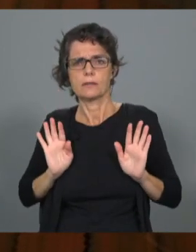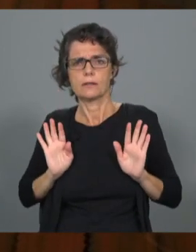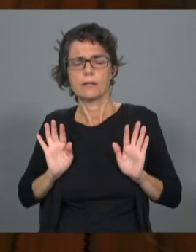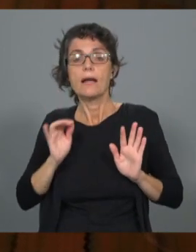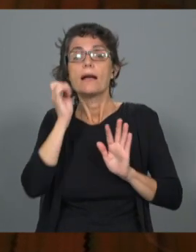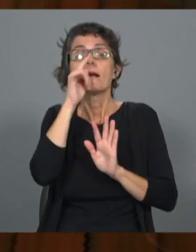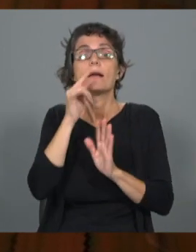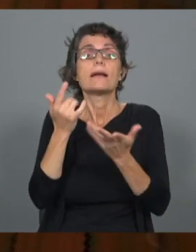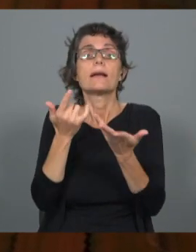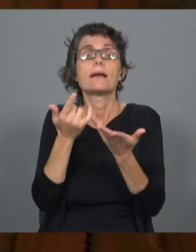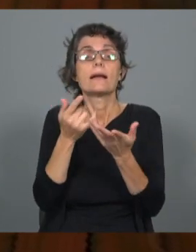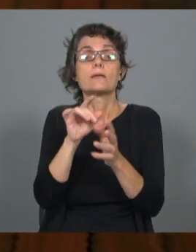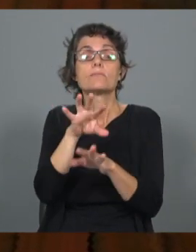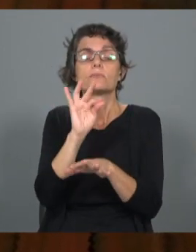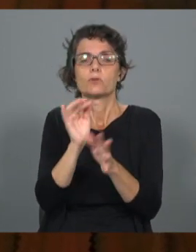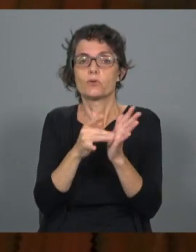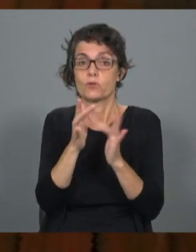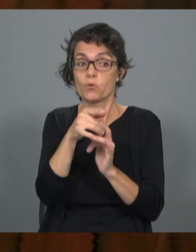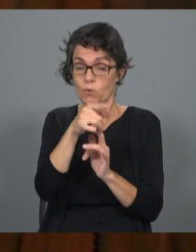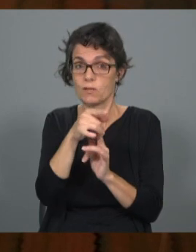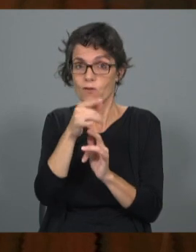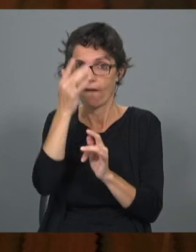uma escolha, não é fácil,